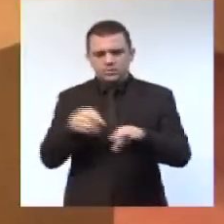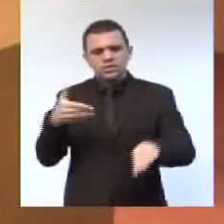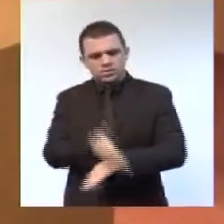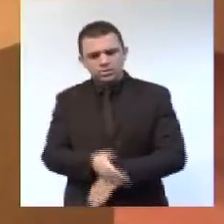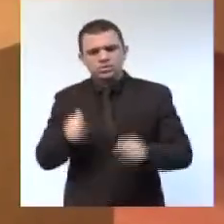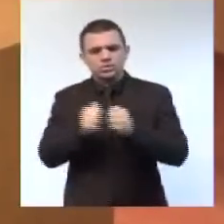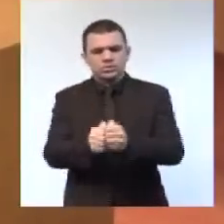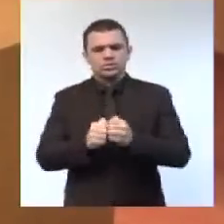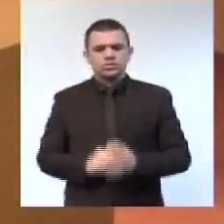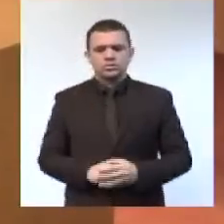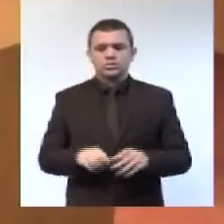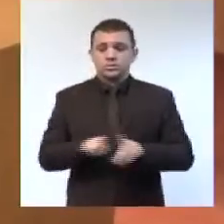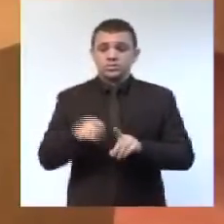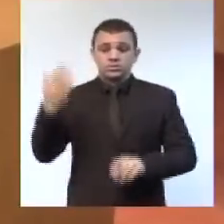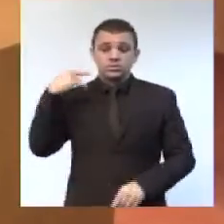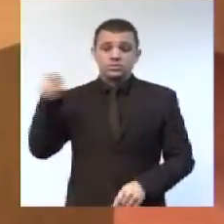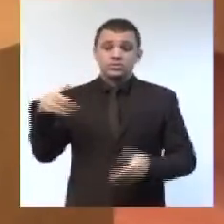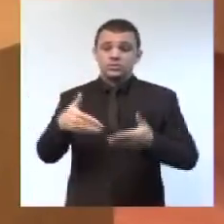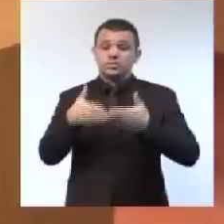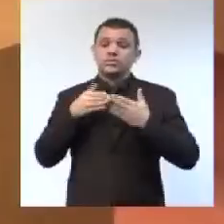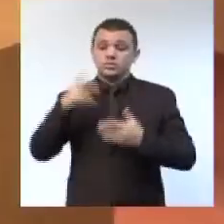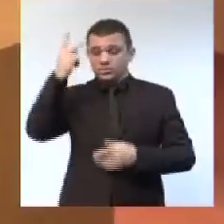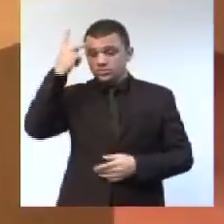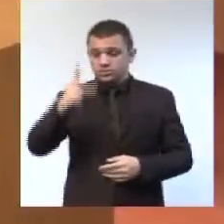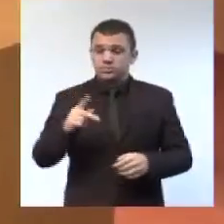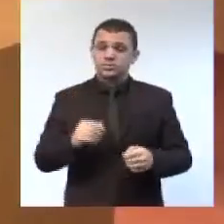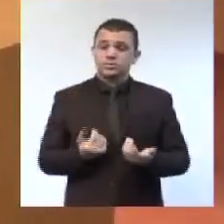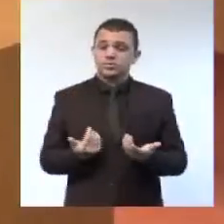pediram para ele sair.